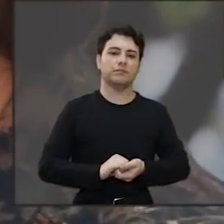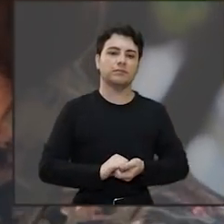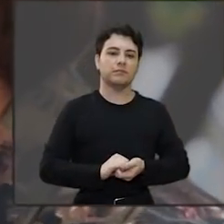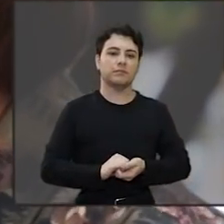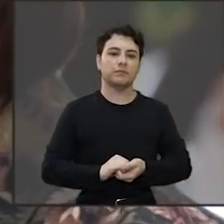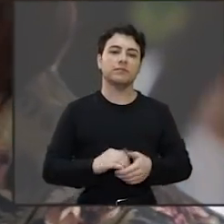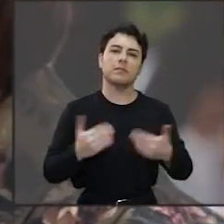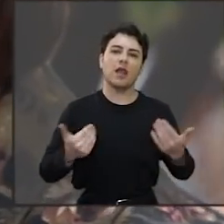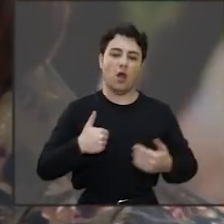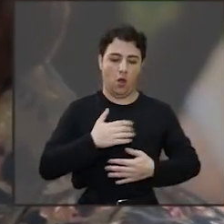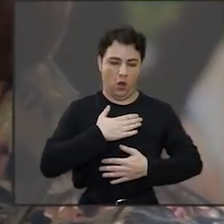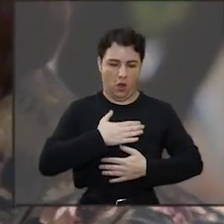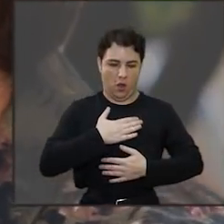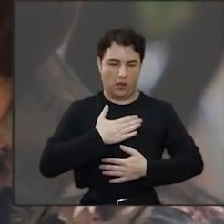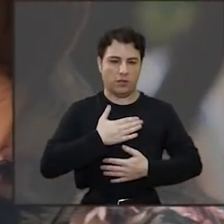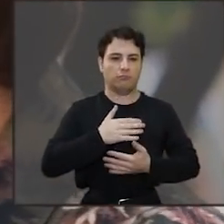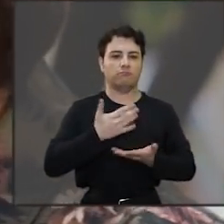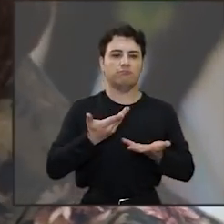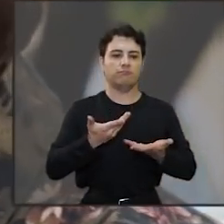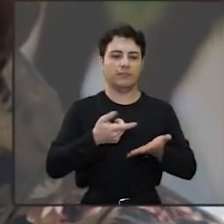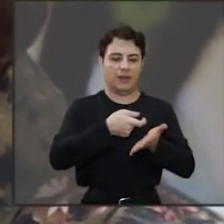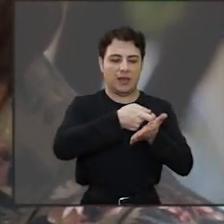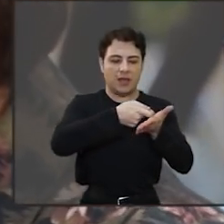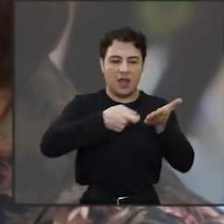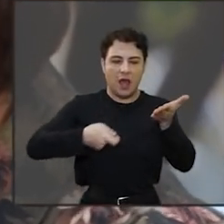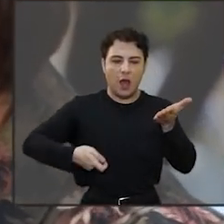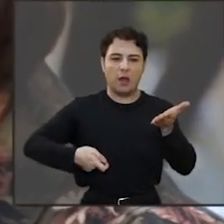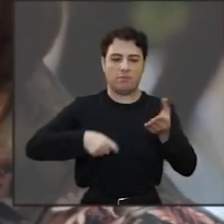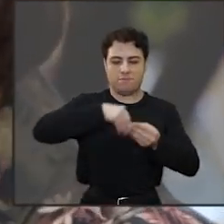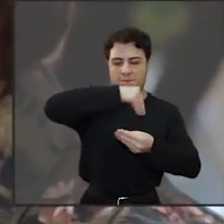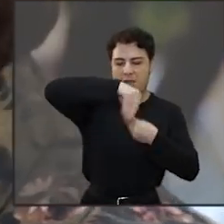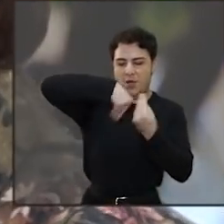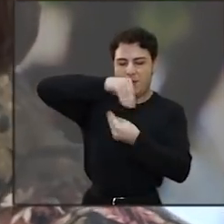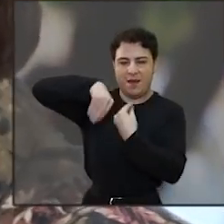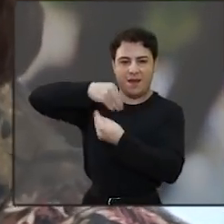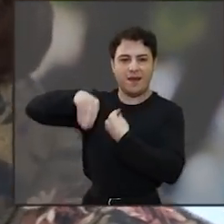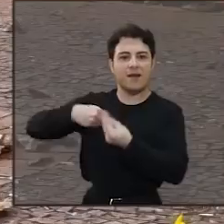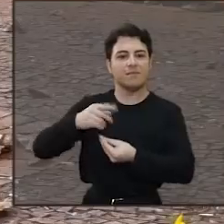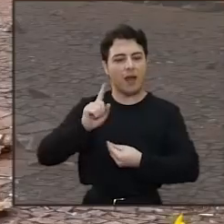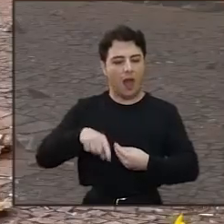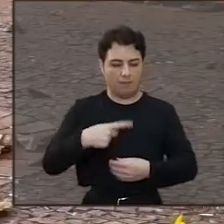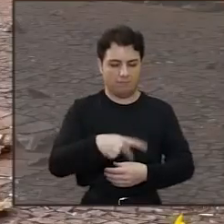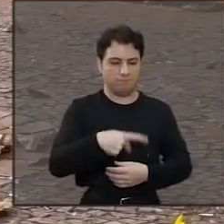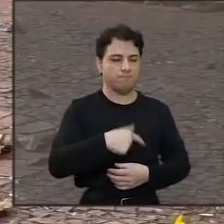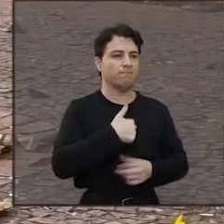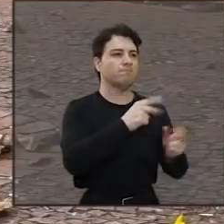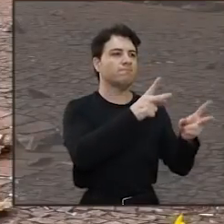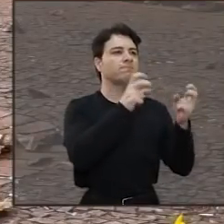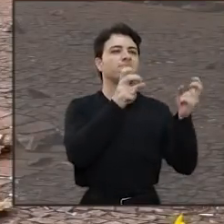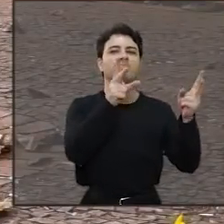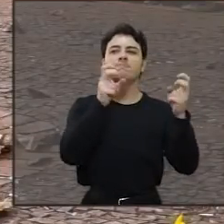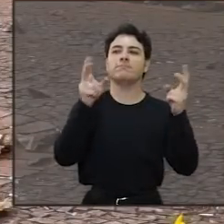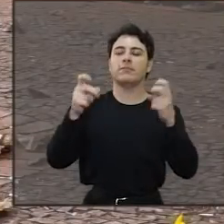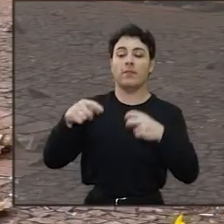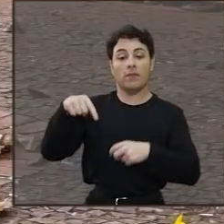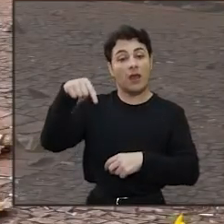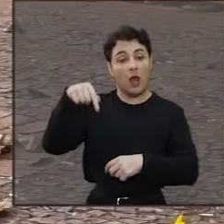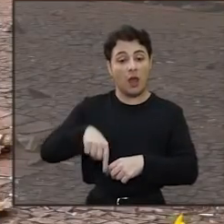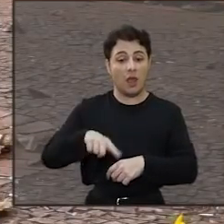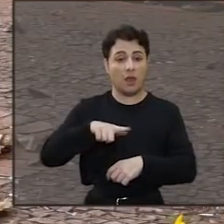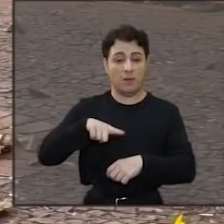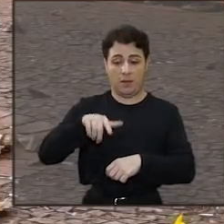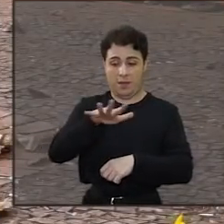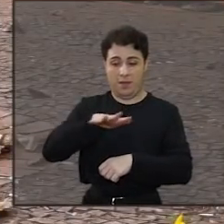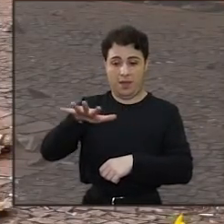bem elaborada. Então, como eu gosto dessa coisa mais elementar, eu acho que vem daqui um pouco, sabe? E aqui